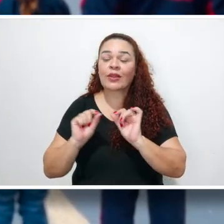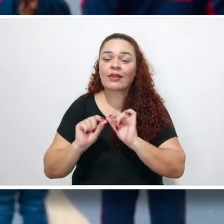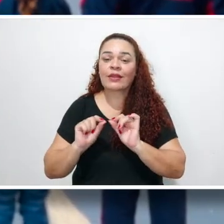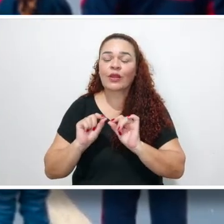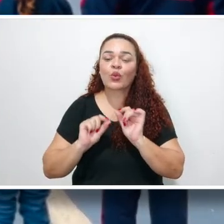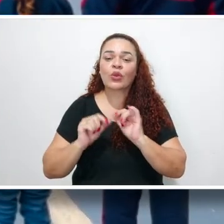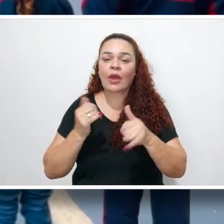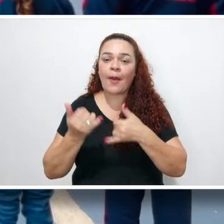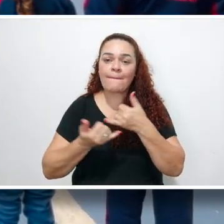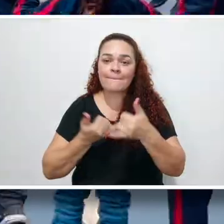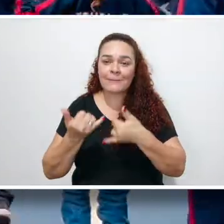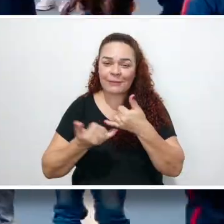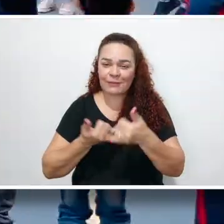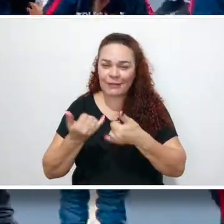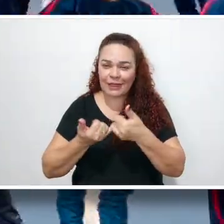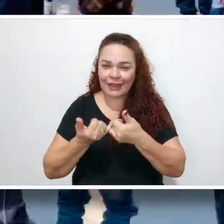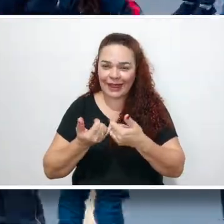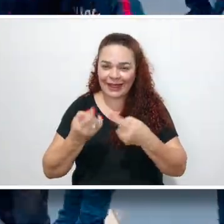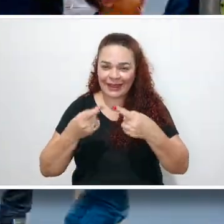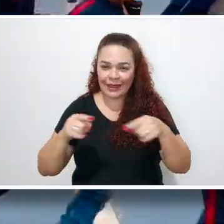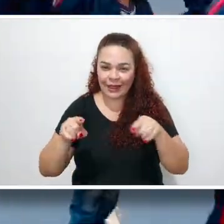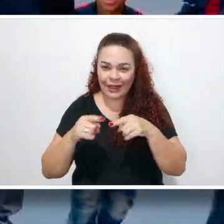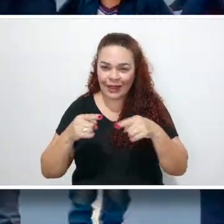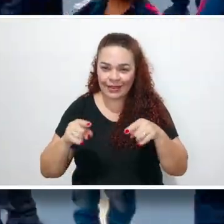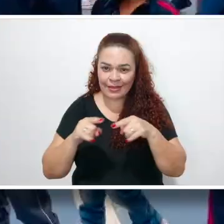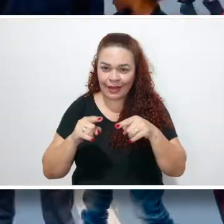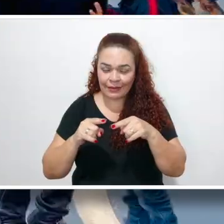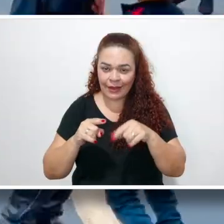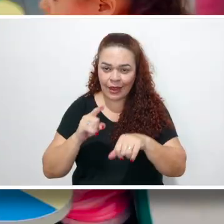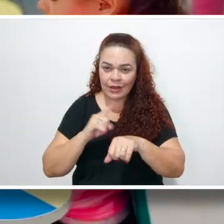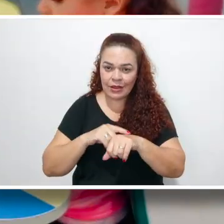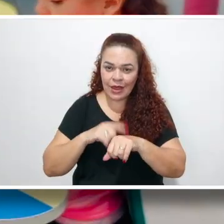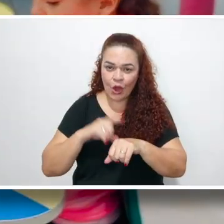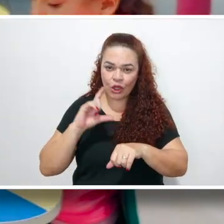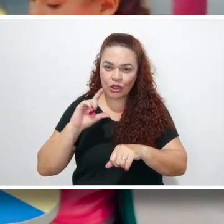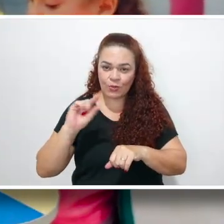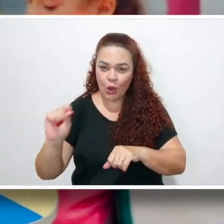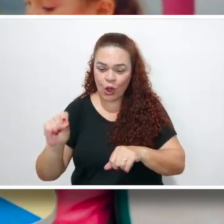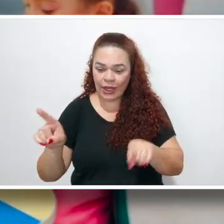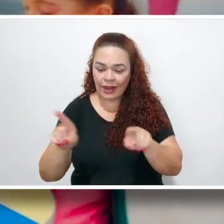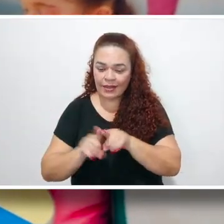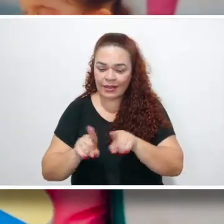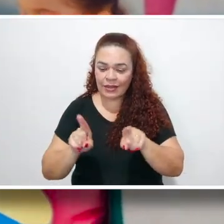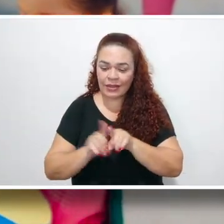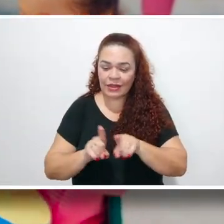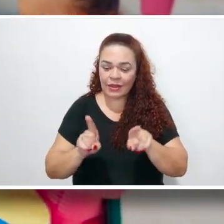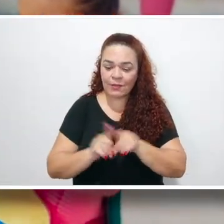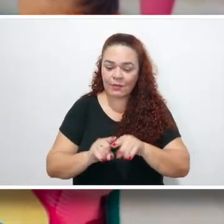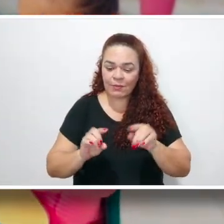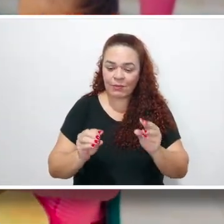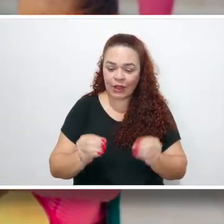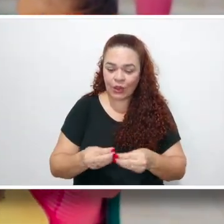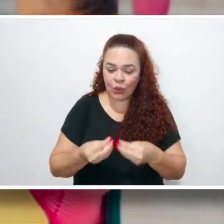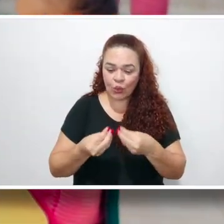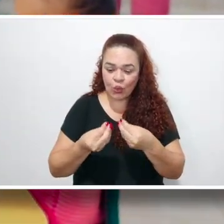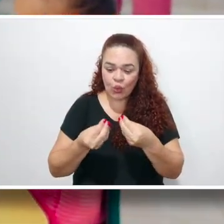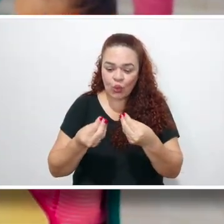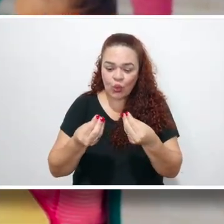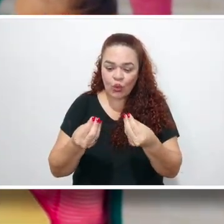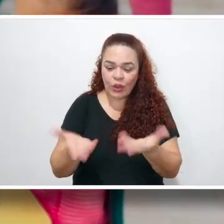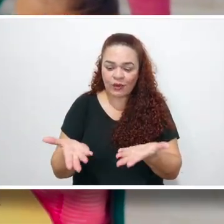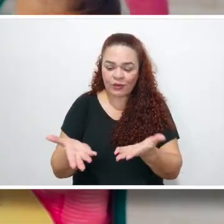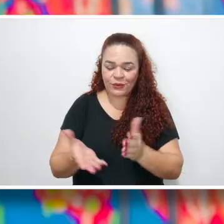brincadeira cantada, com a participação de todas as crianças envolvidas. Na hora de ir embora, a gente vai oferecer também um livrinho